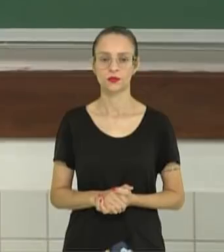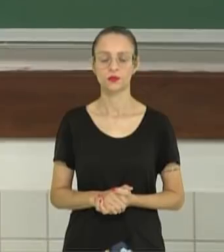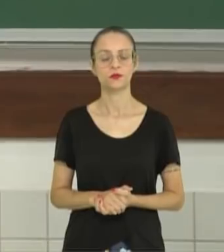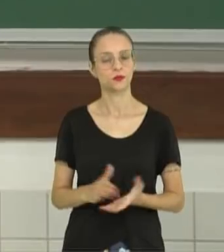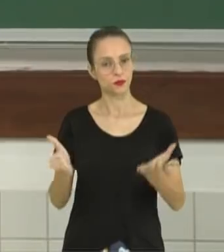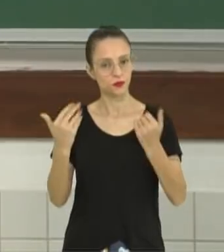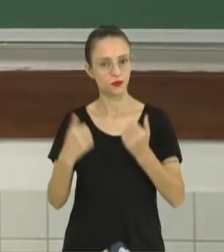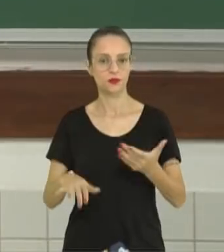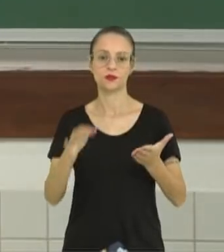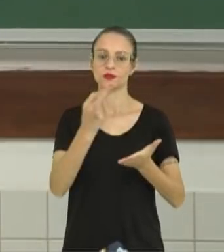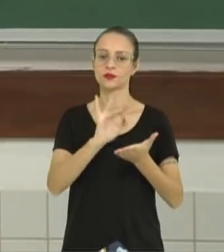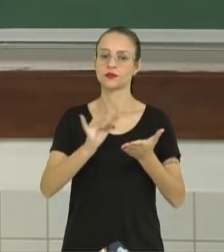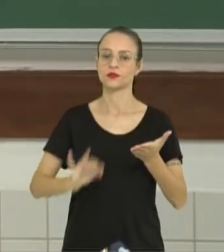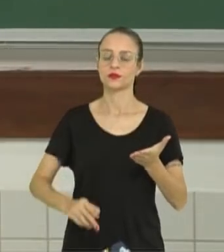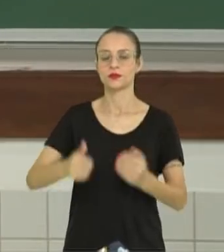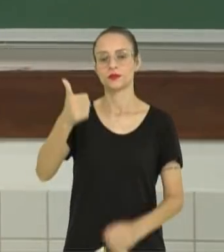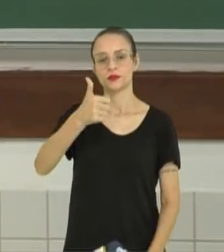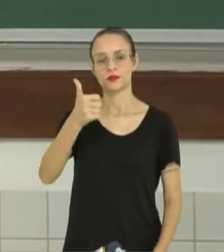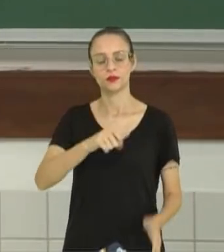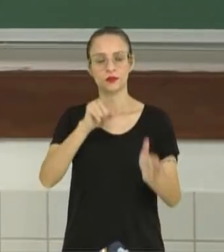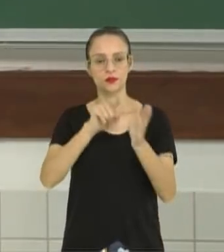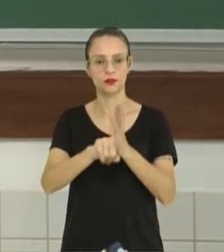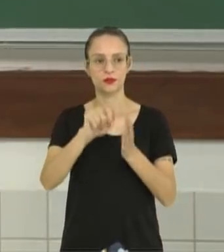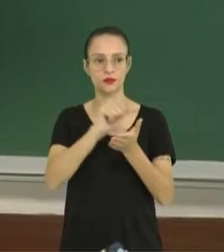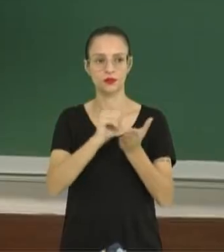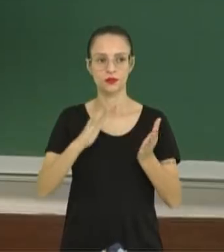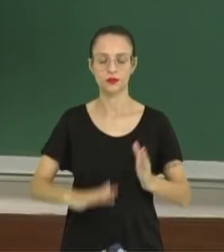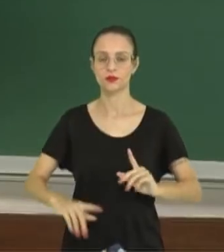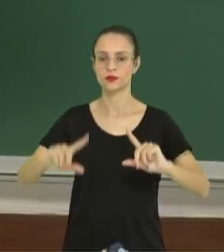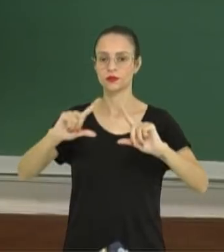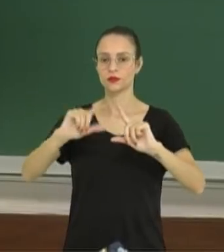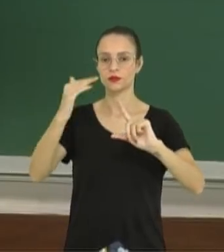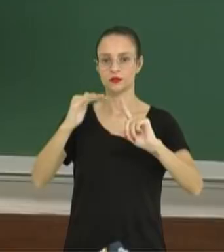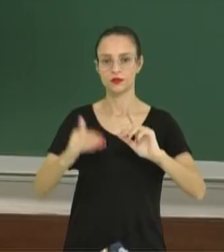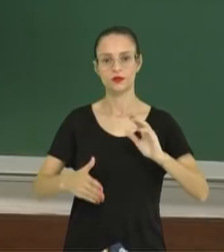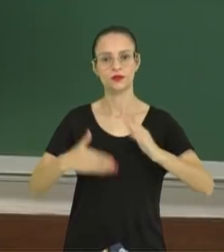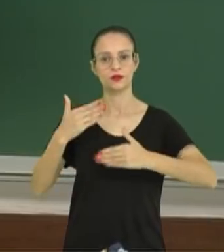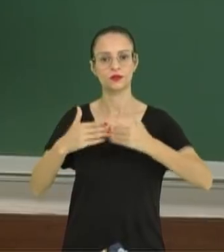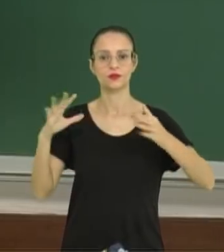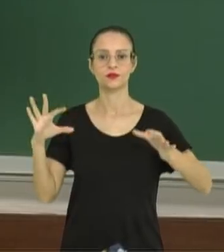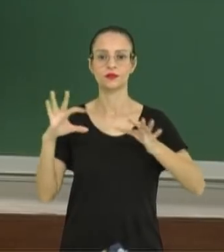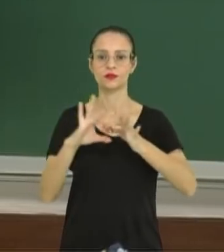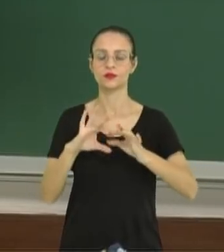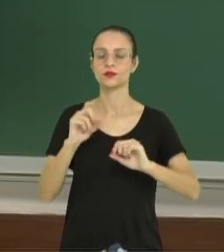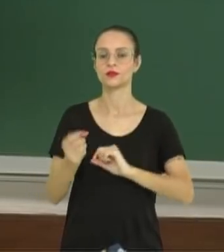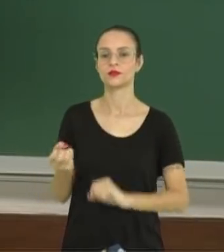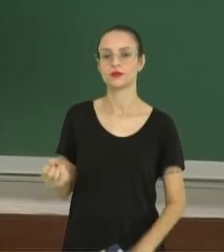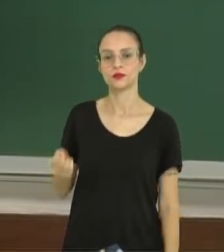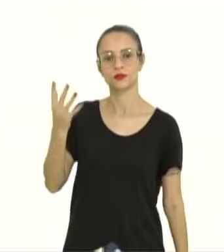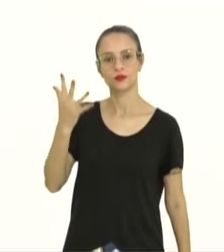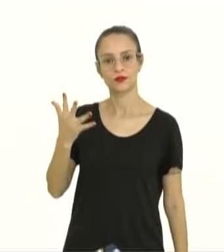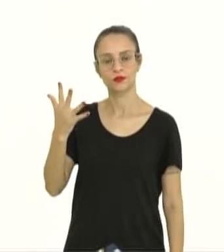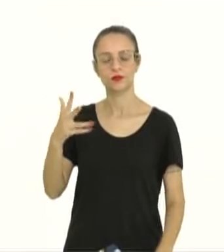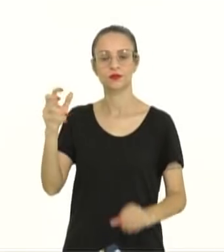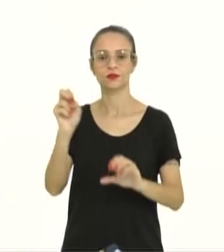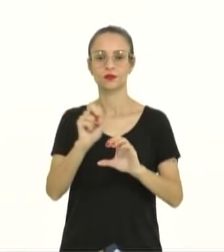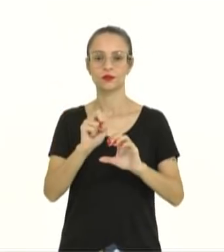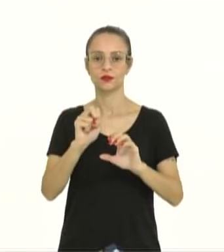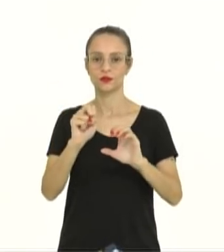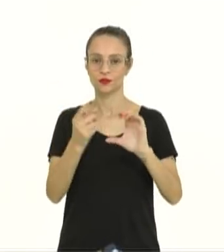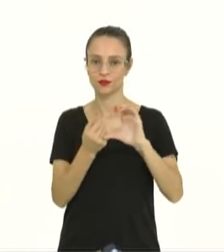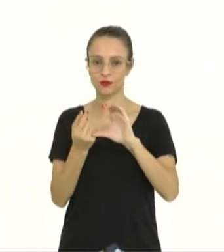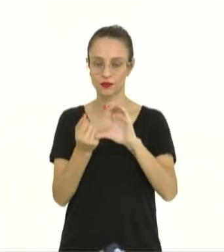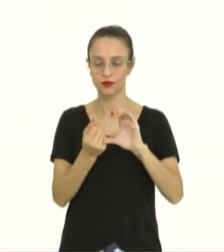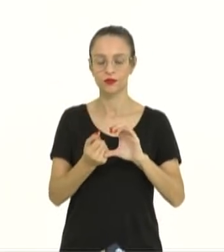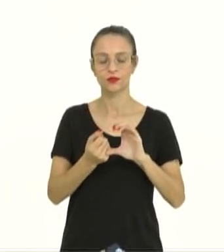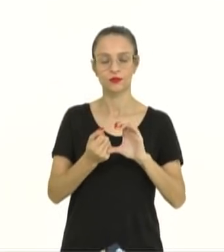Vamos lá, pessoal, correção do nosso primeiro questionário. Classe social que se desenvolveu juntamente com o surgimento do sistema capitalista. Letra